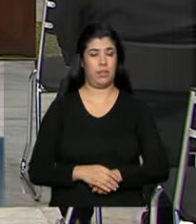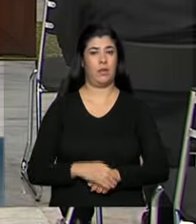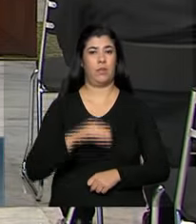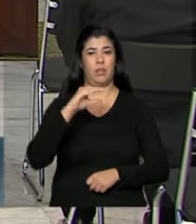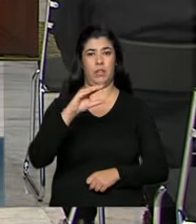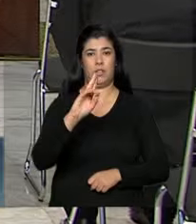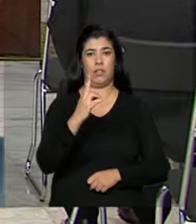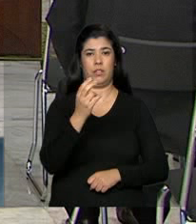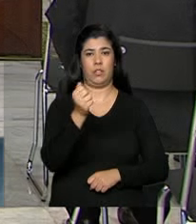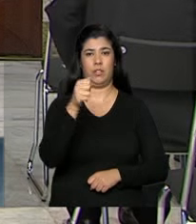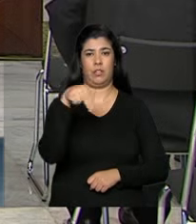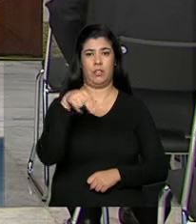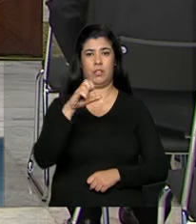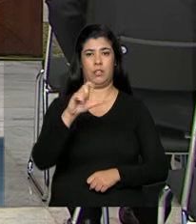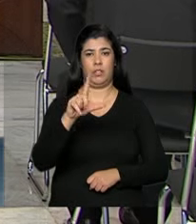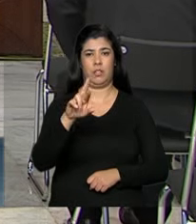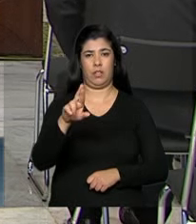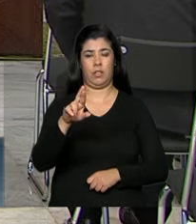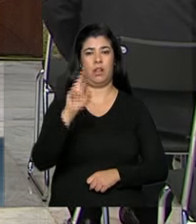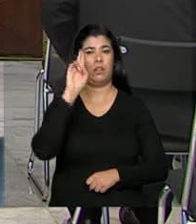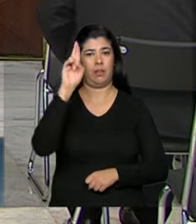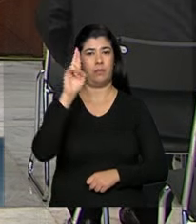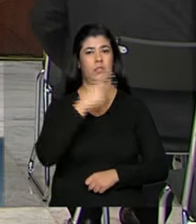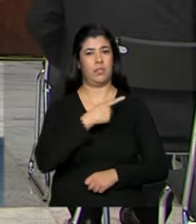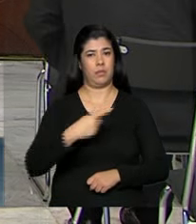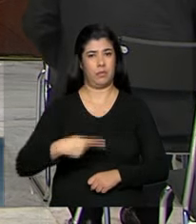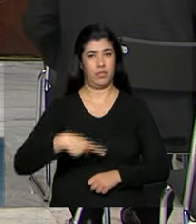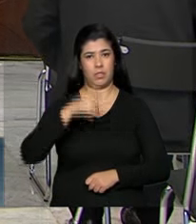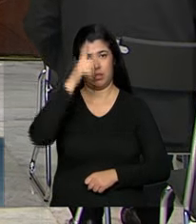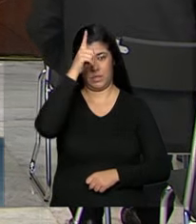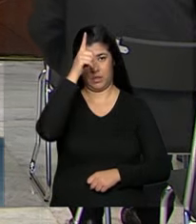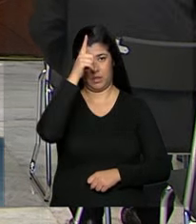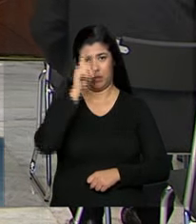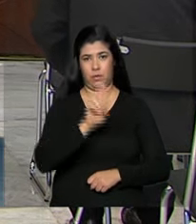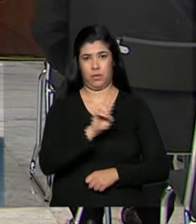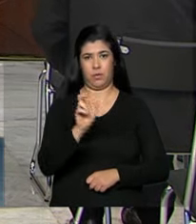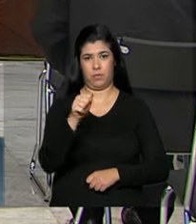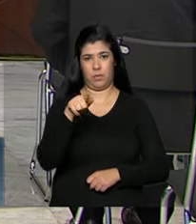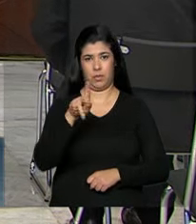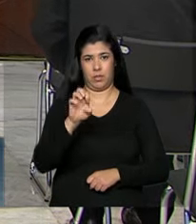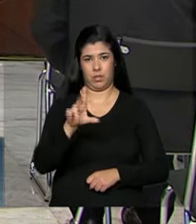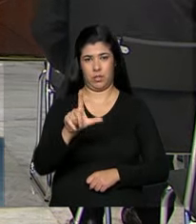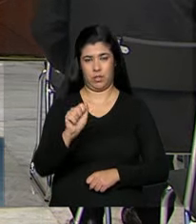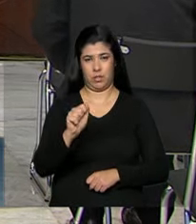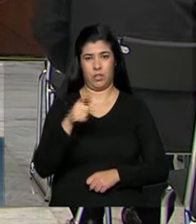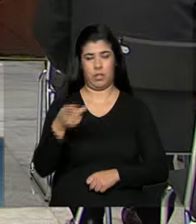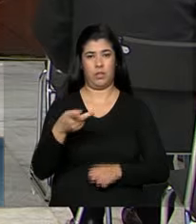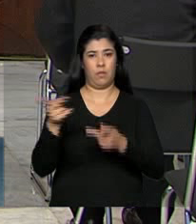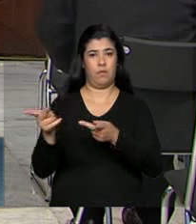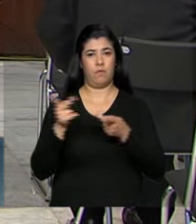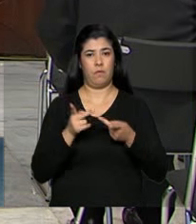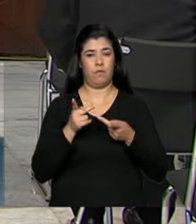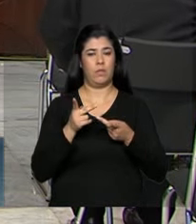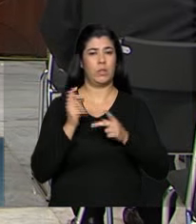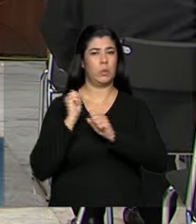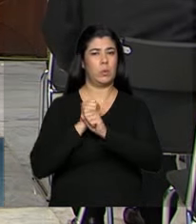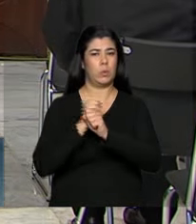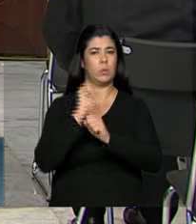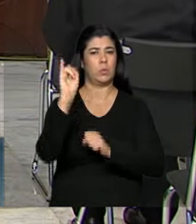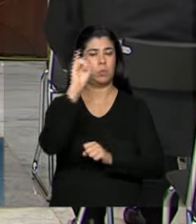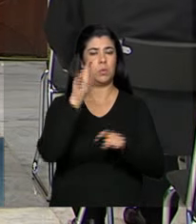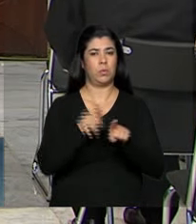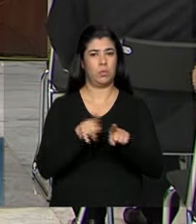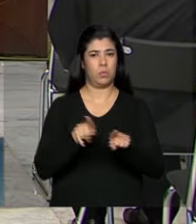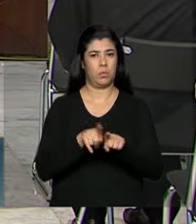Merkel. Trata-se de visita histórica, não só pelos resultados obtidos, mas